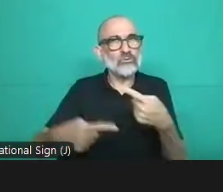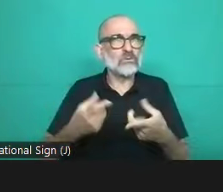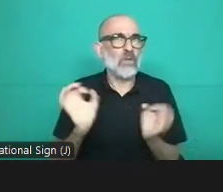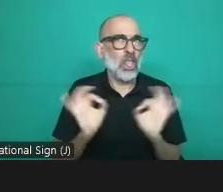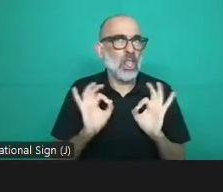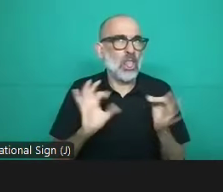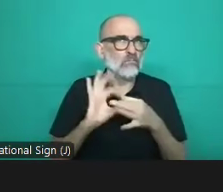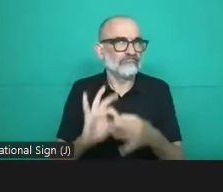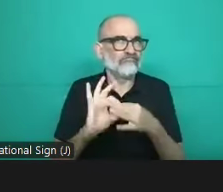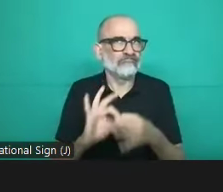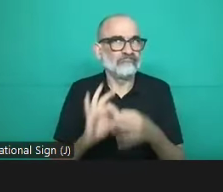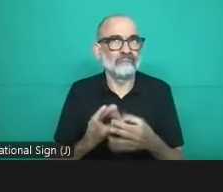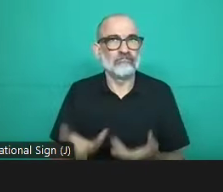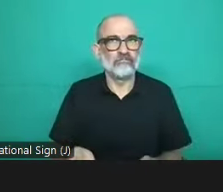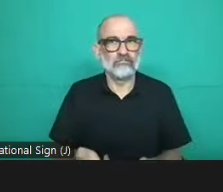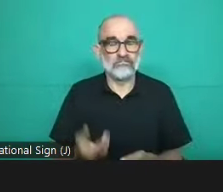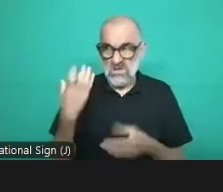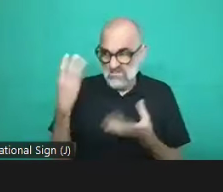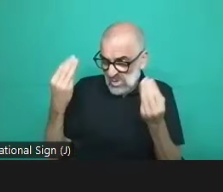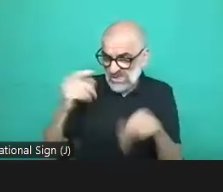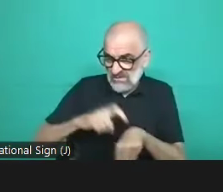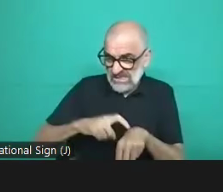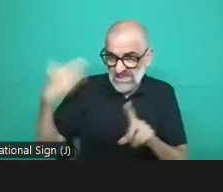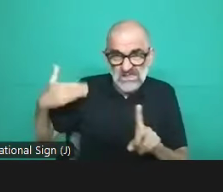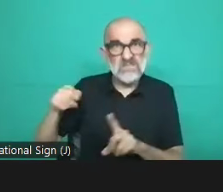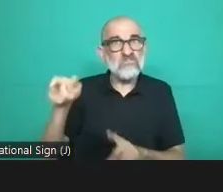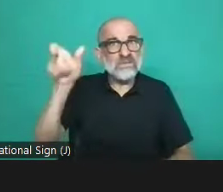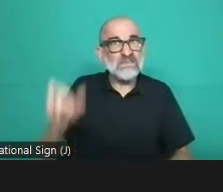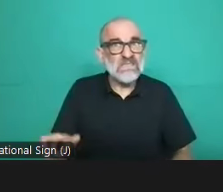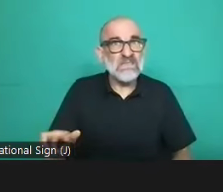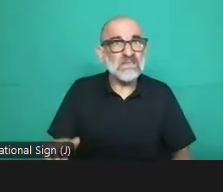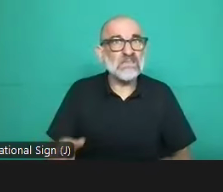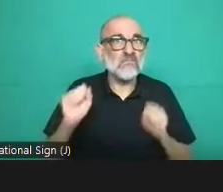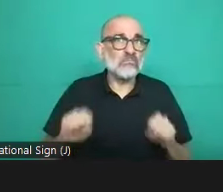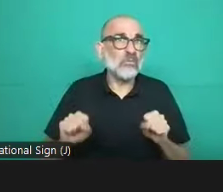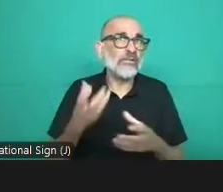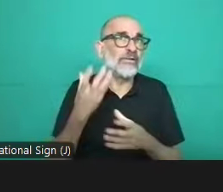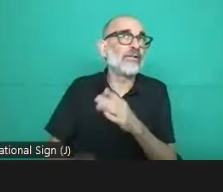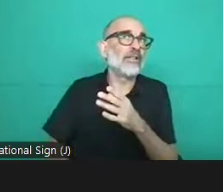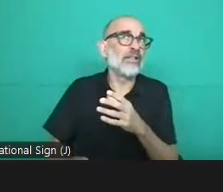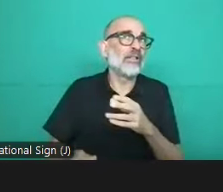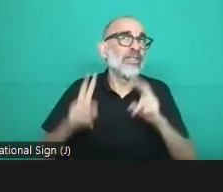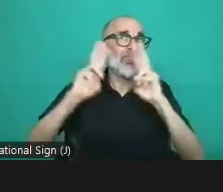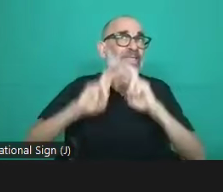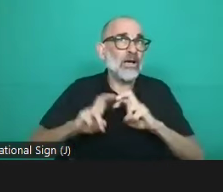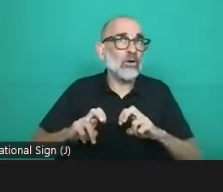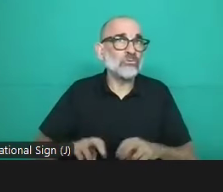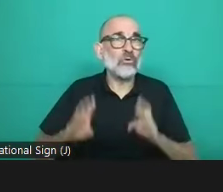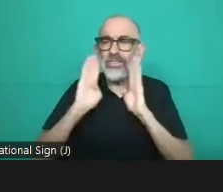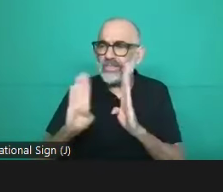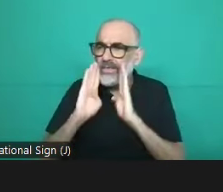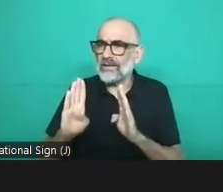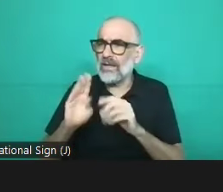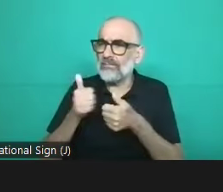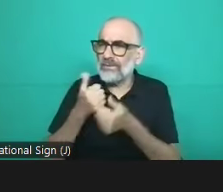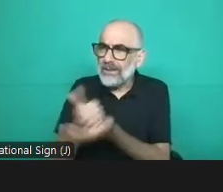filas com foco no paciente. Então, o paciente que vai investigar câncer, ele está em uma única fila. O paciente que está para avaliação